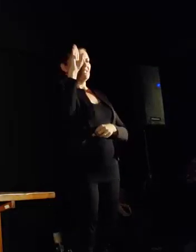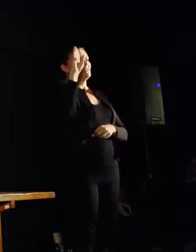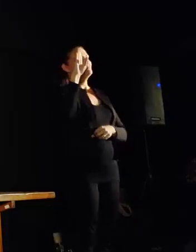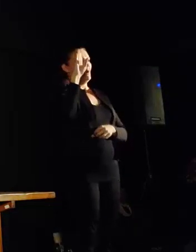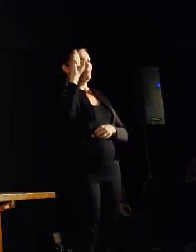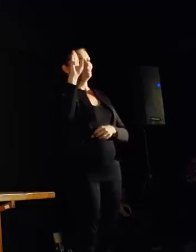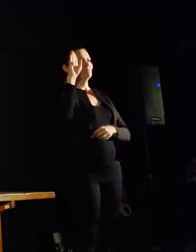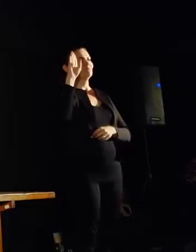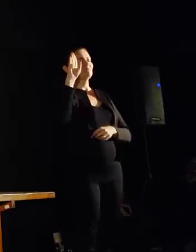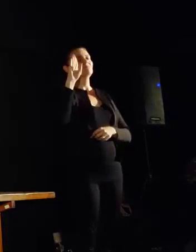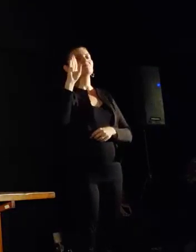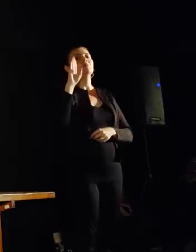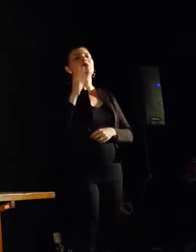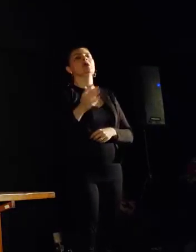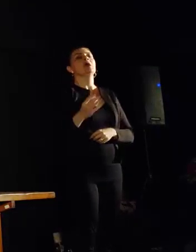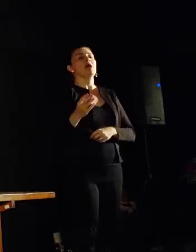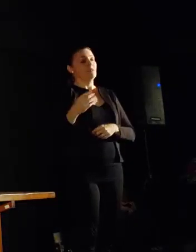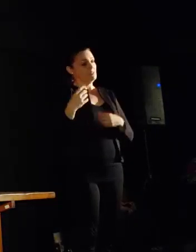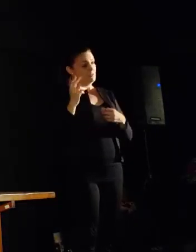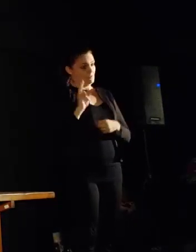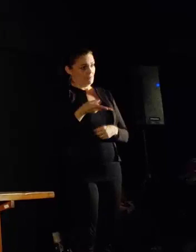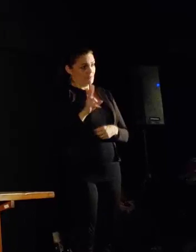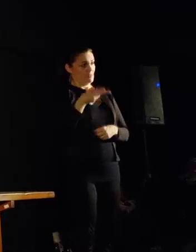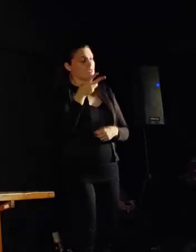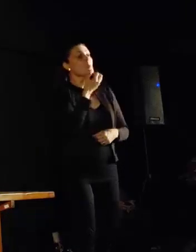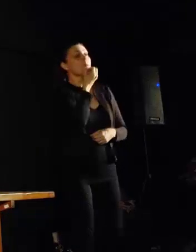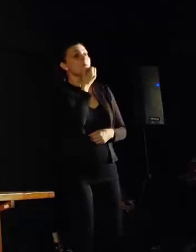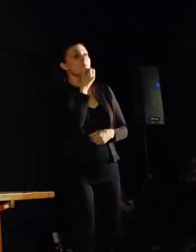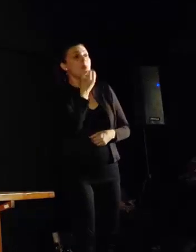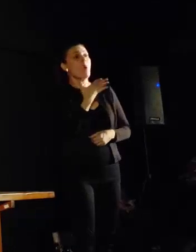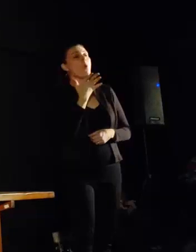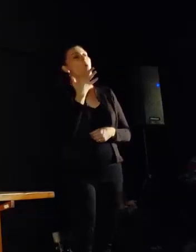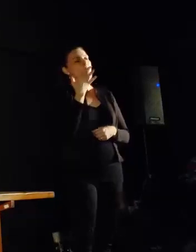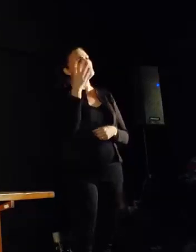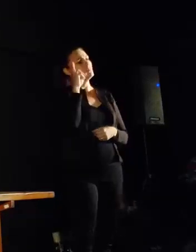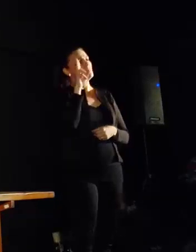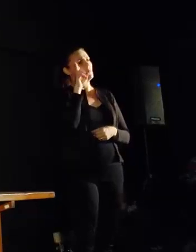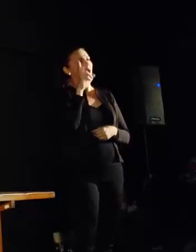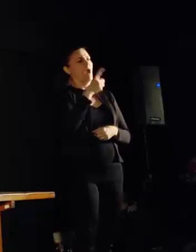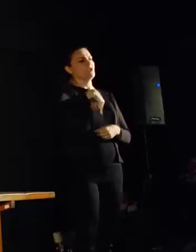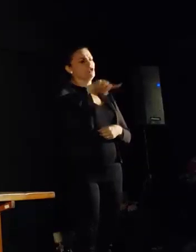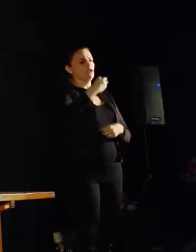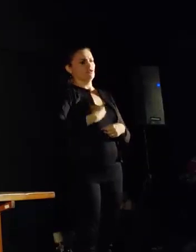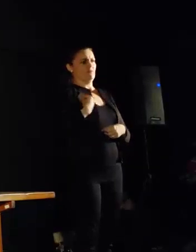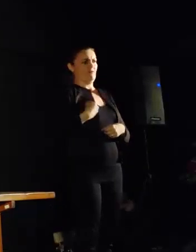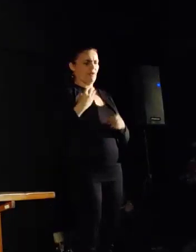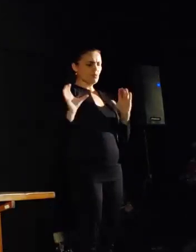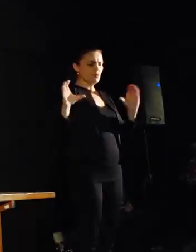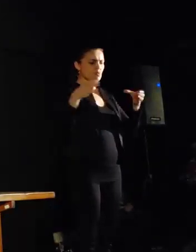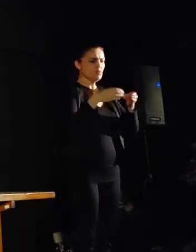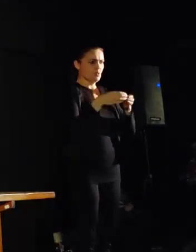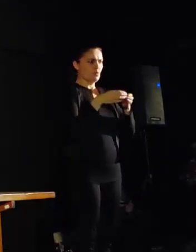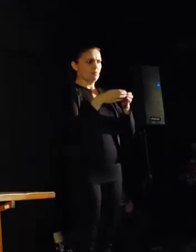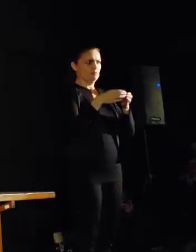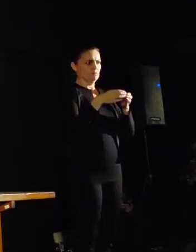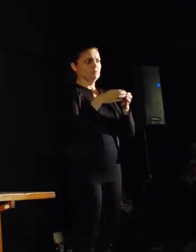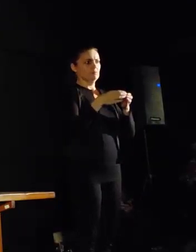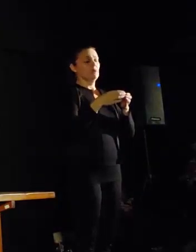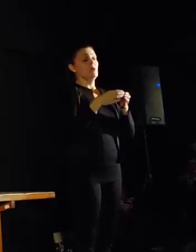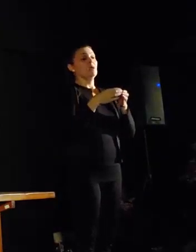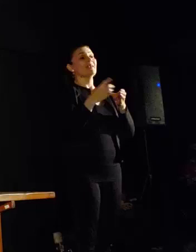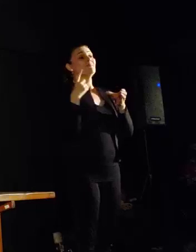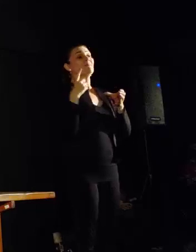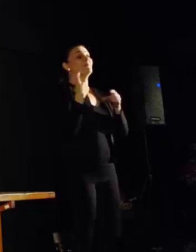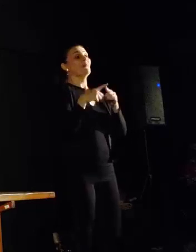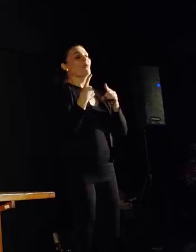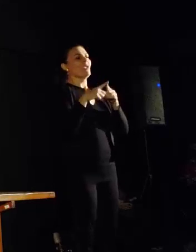nós estamos falando com pessoas que têm um diagnóstico que é mais ou menos o seguinte: a ditadura militar perdeu porque